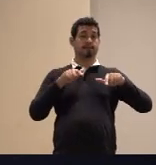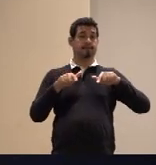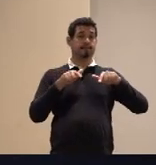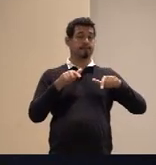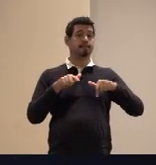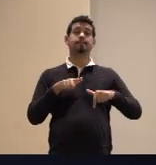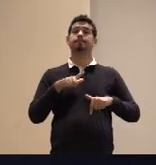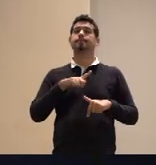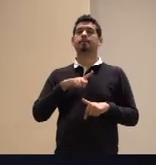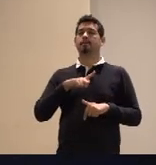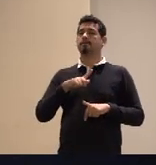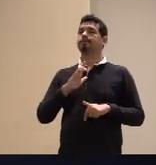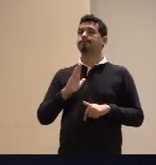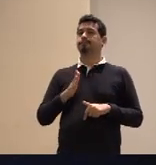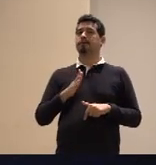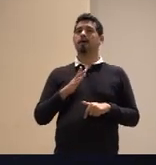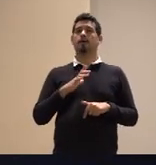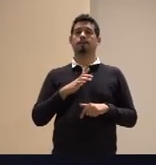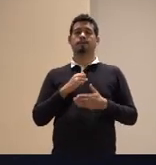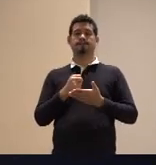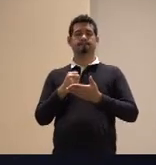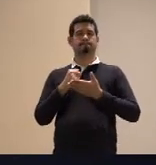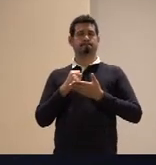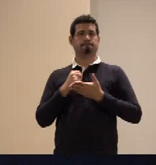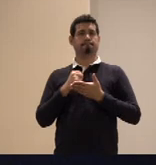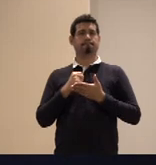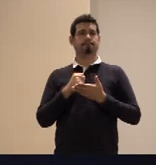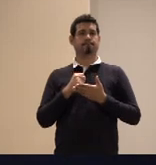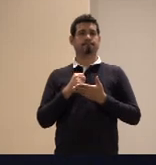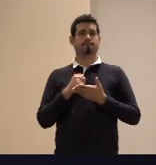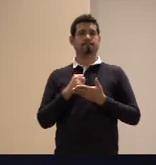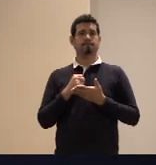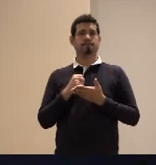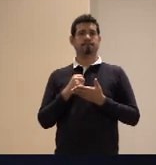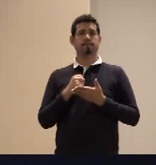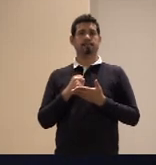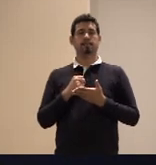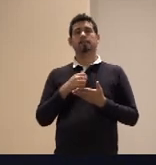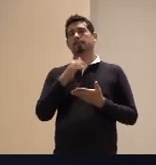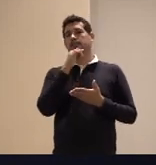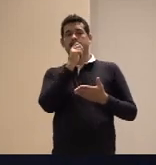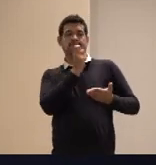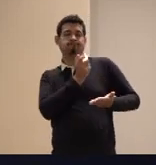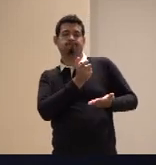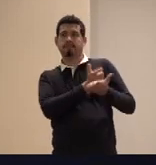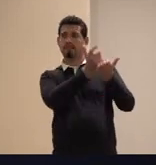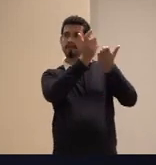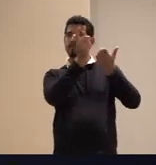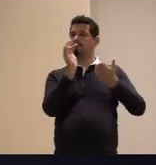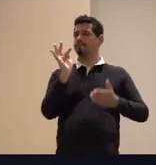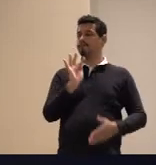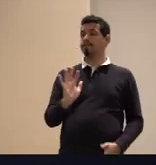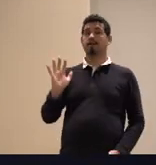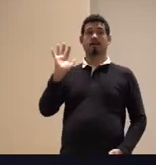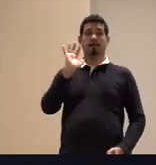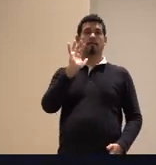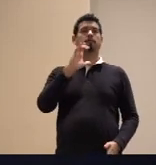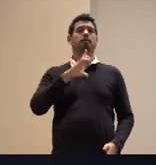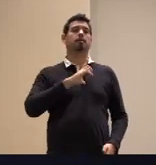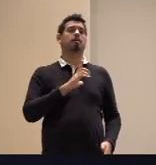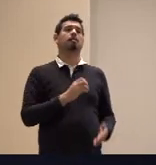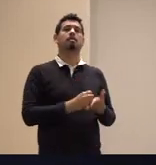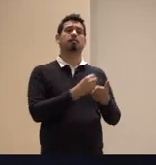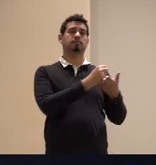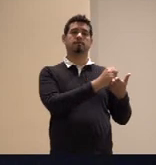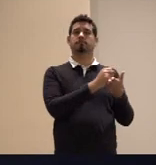Houve um recurso, um cofinanciamento federal, e ele foi